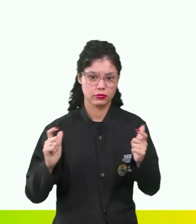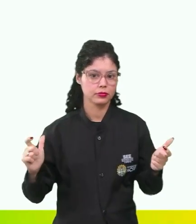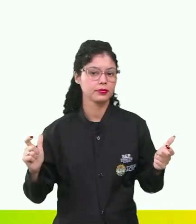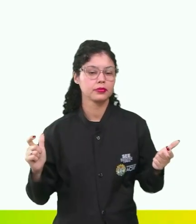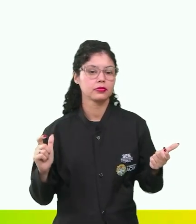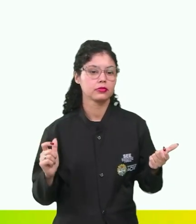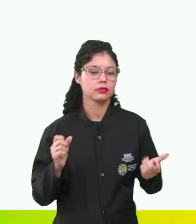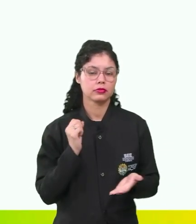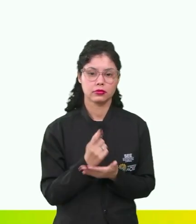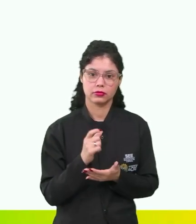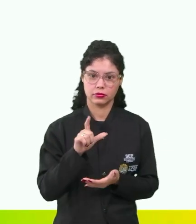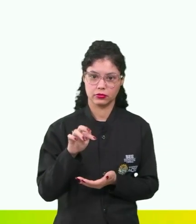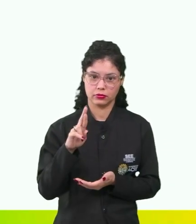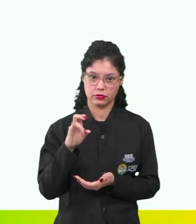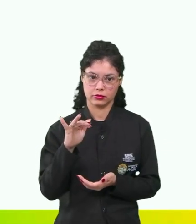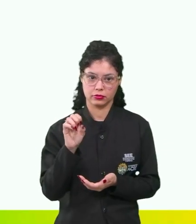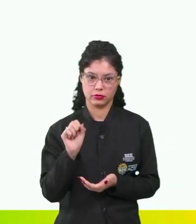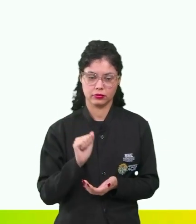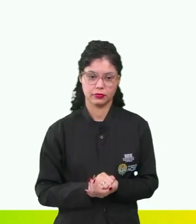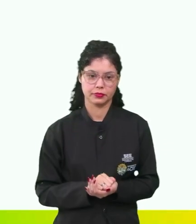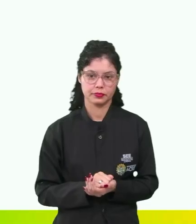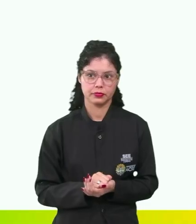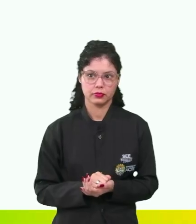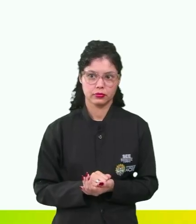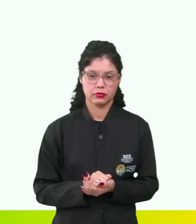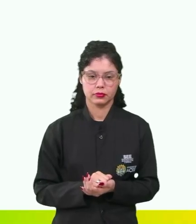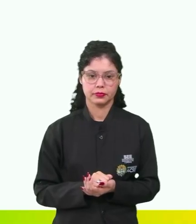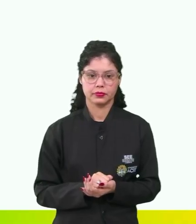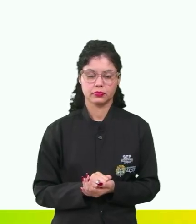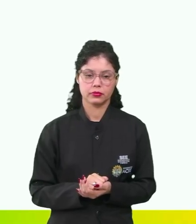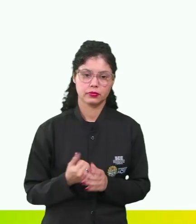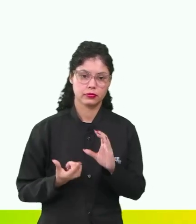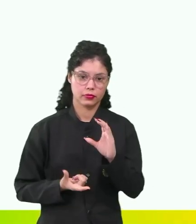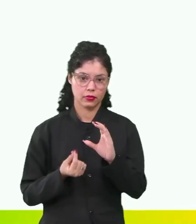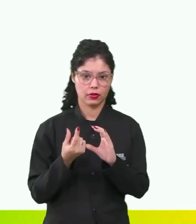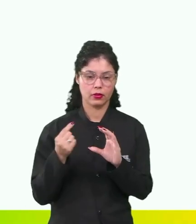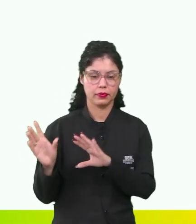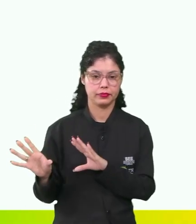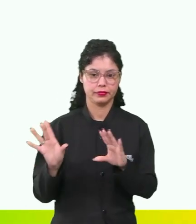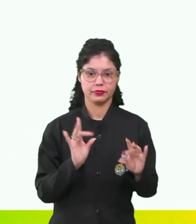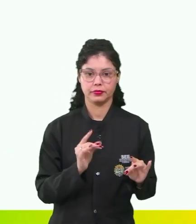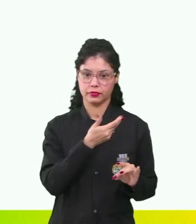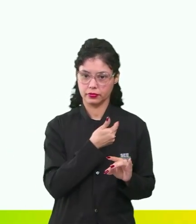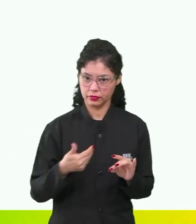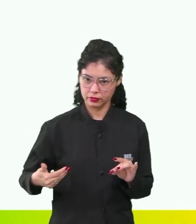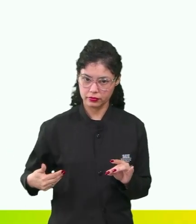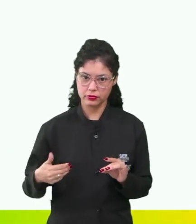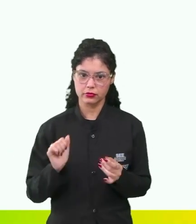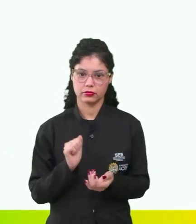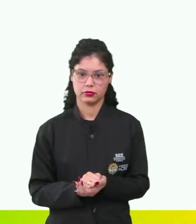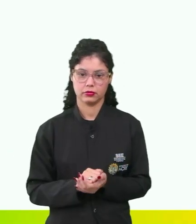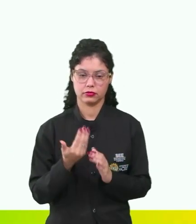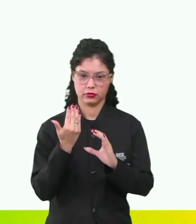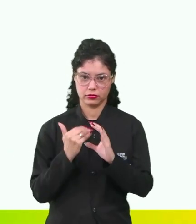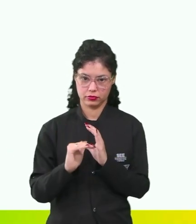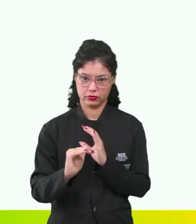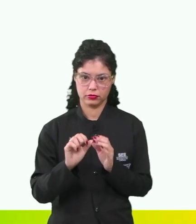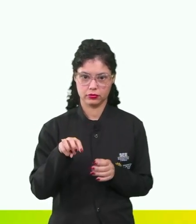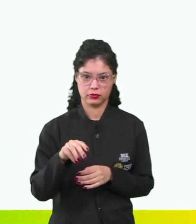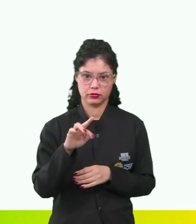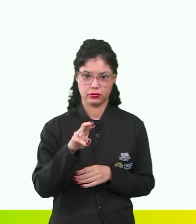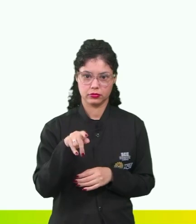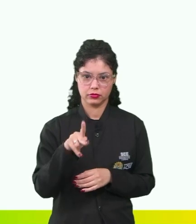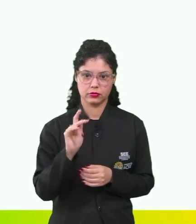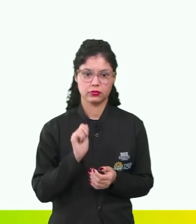massificado para aumentar os lucros. O capitalismo, através da publicidade e do